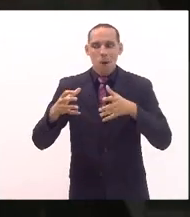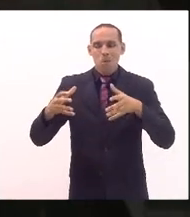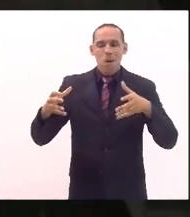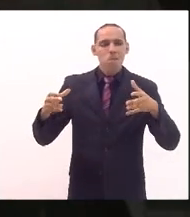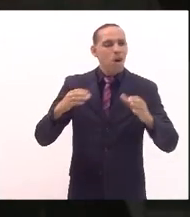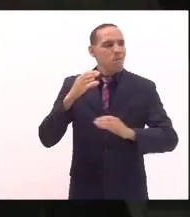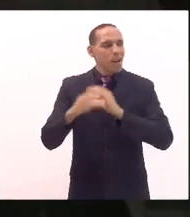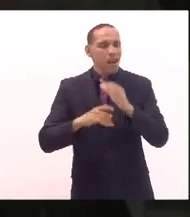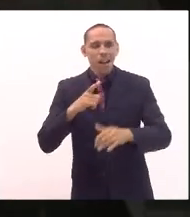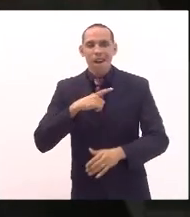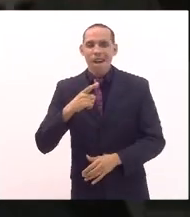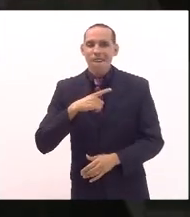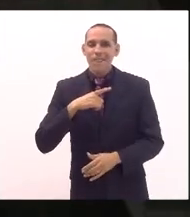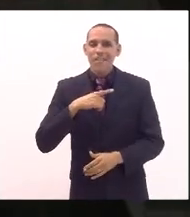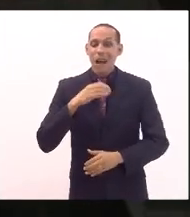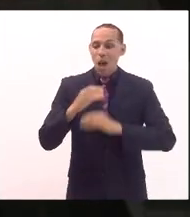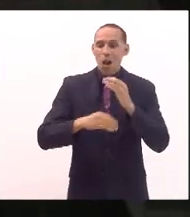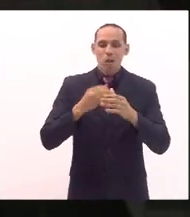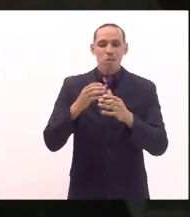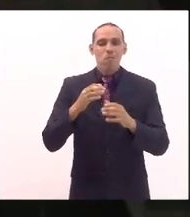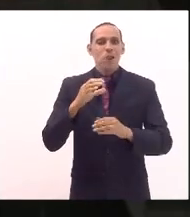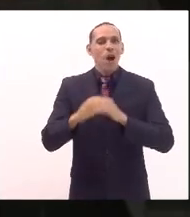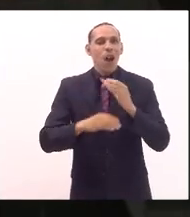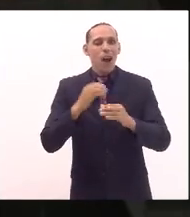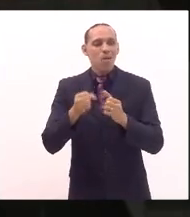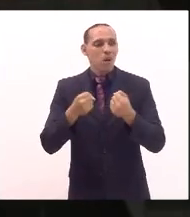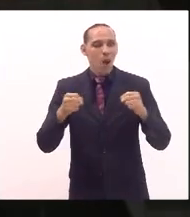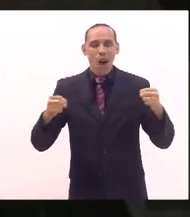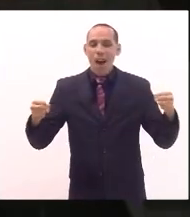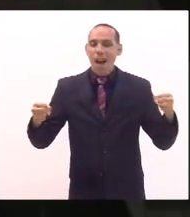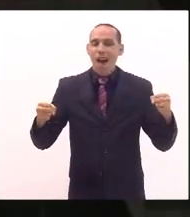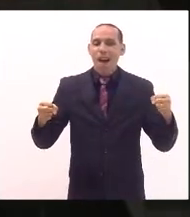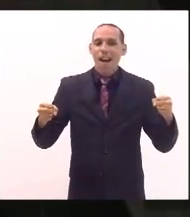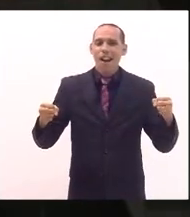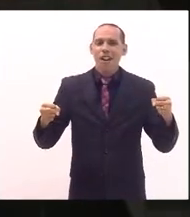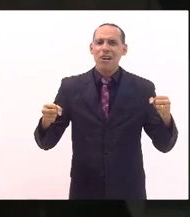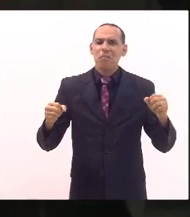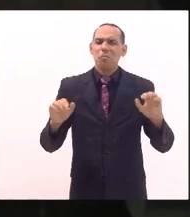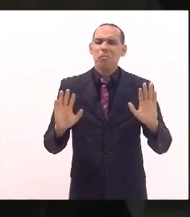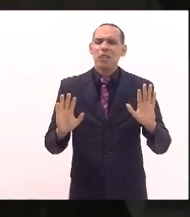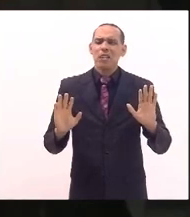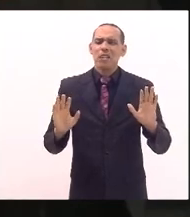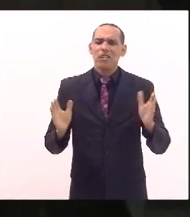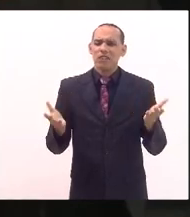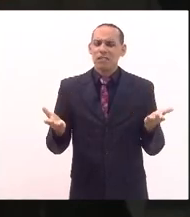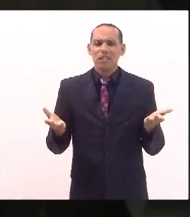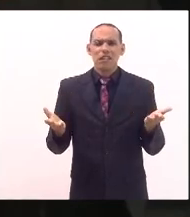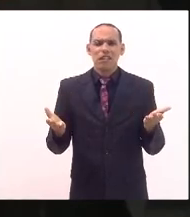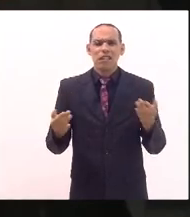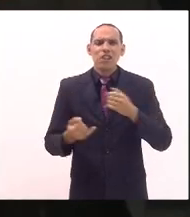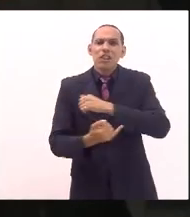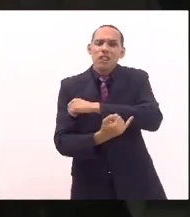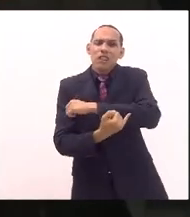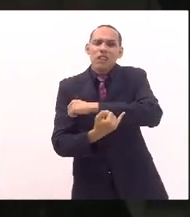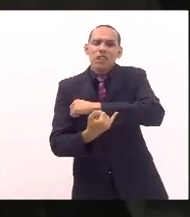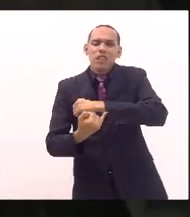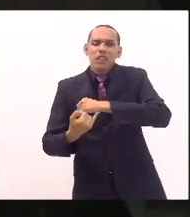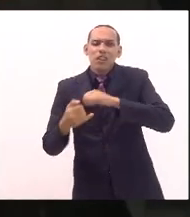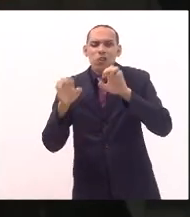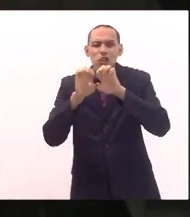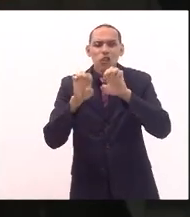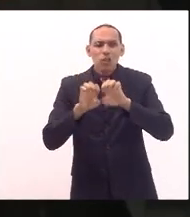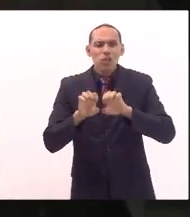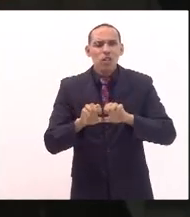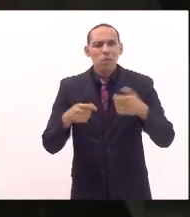tempo fico de passar um surdo surdo de expansão mas assim é preciso cuidar da infraestrutura que já existe